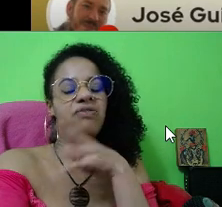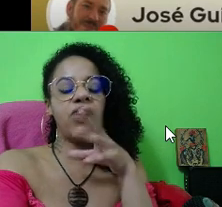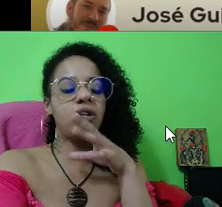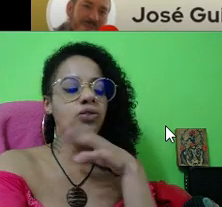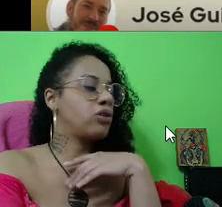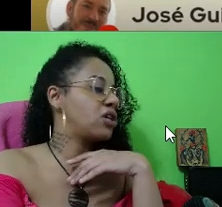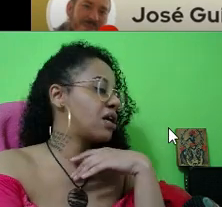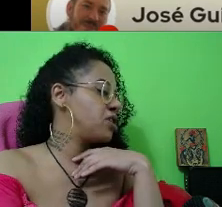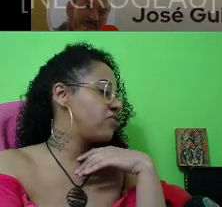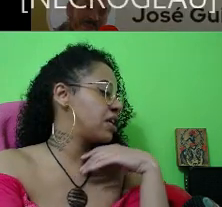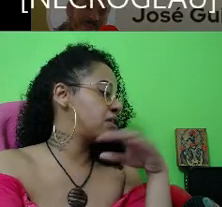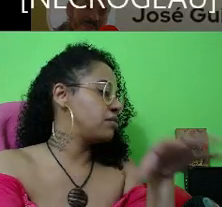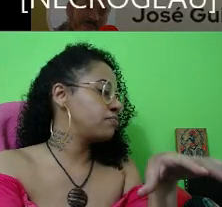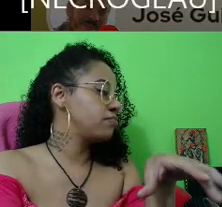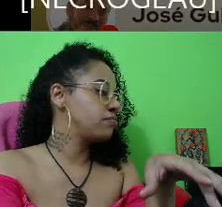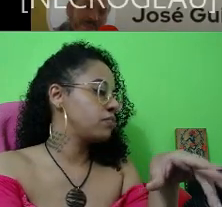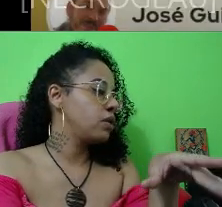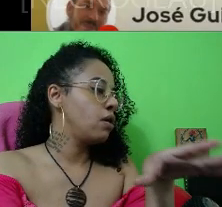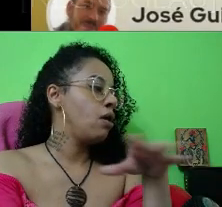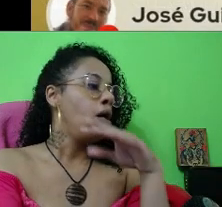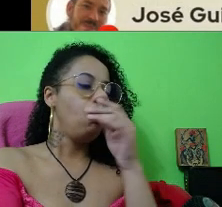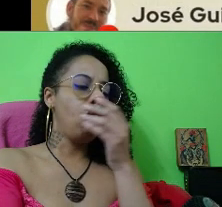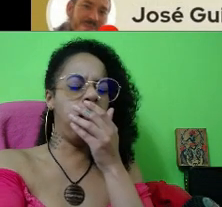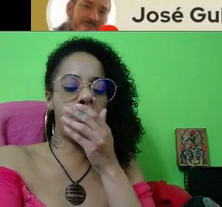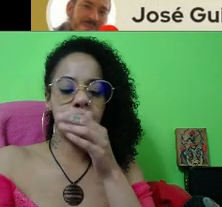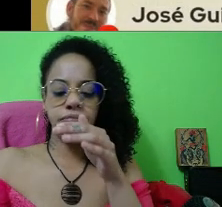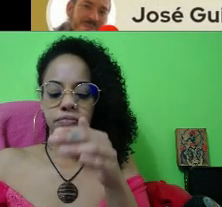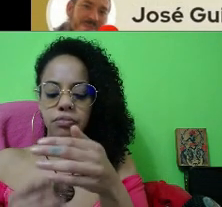né e fora tudo que eu já acabei de falar aqui